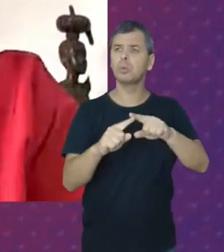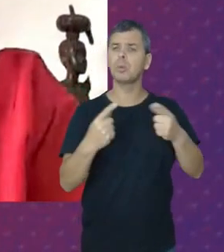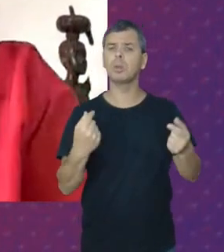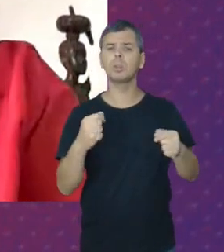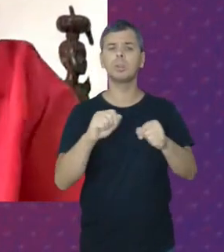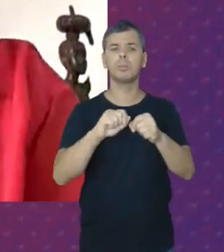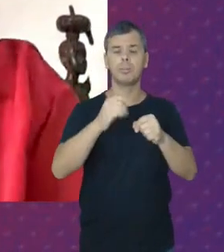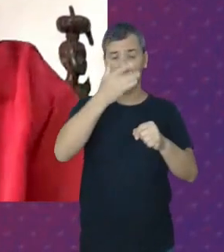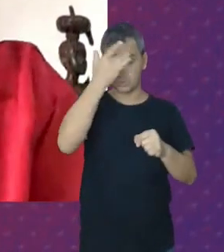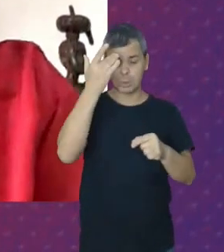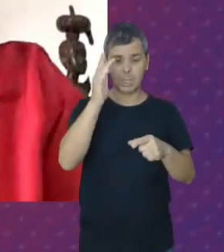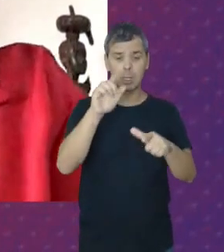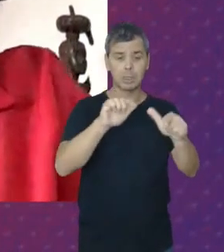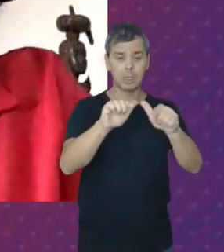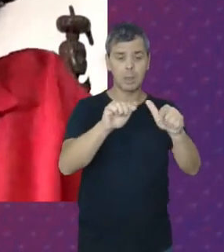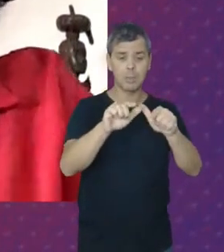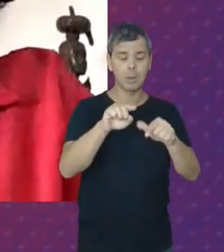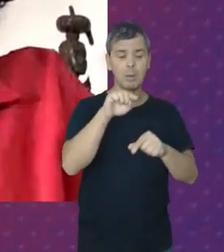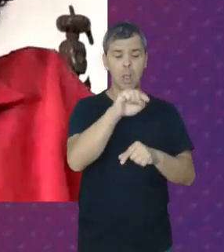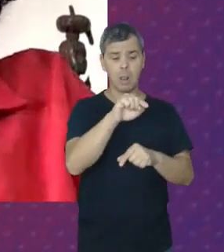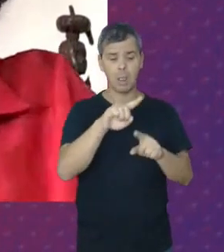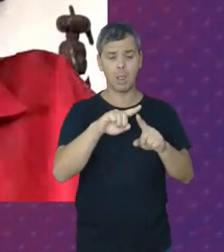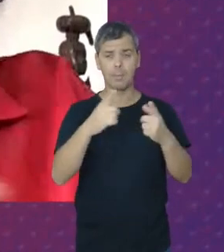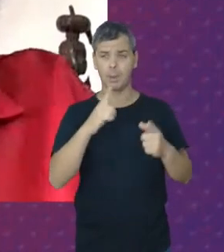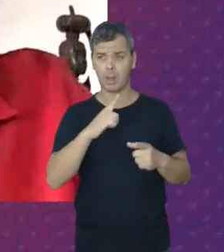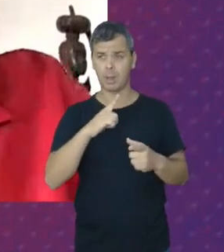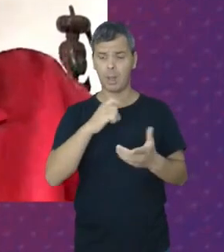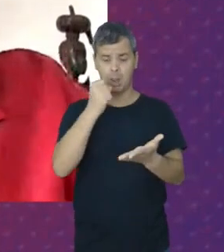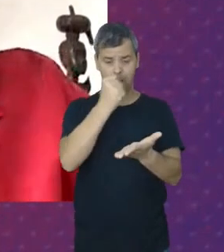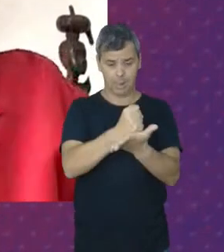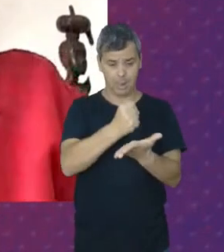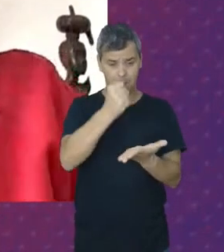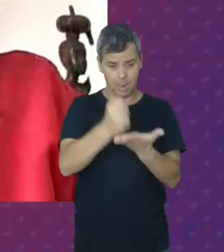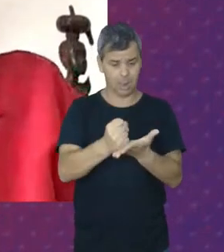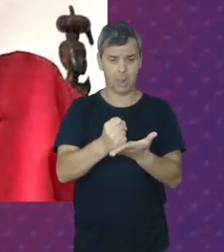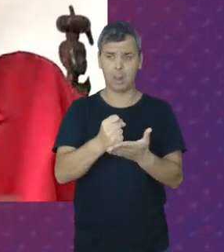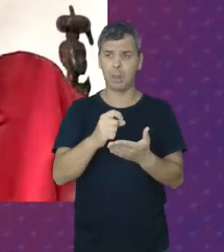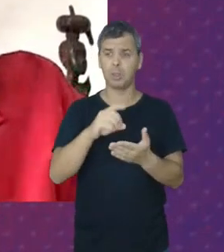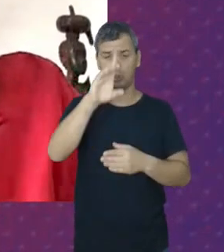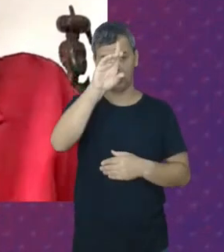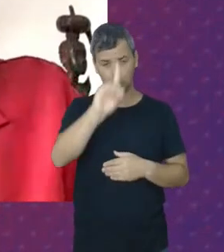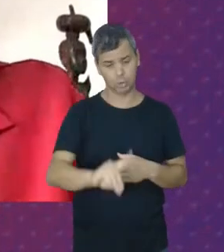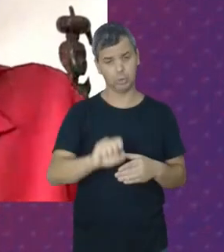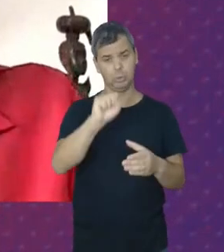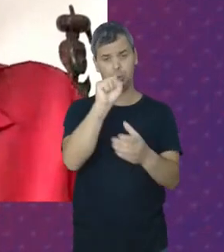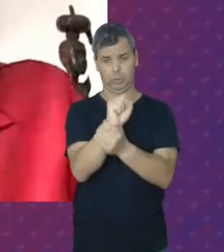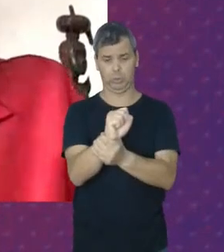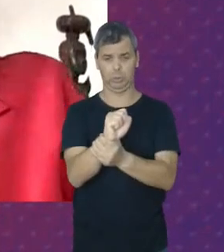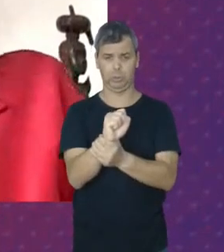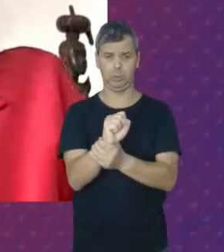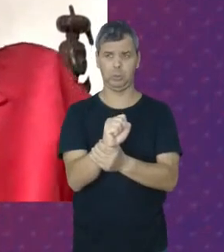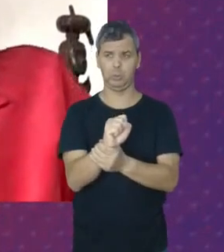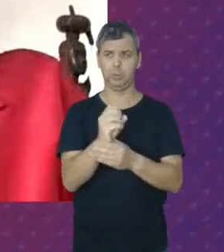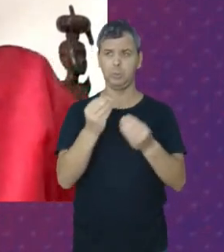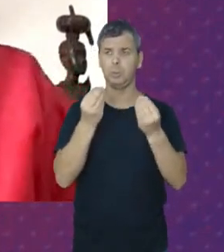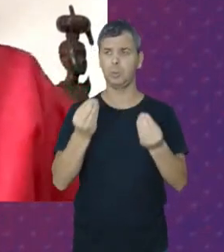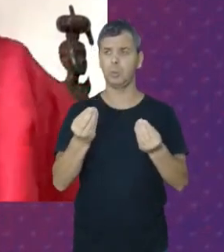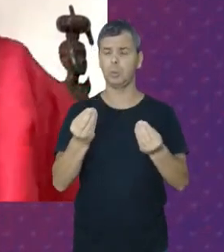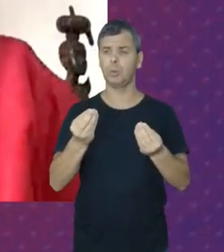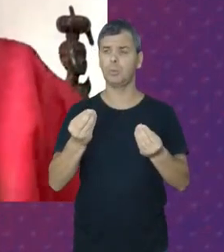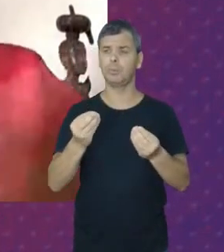serviços Que ali Você tem Sua carteirinha Assinada Seus direitos Garantidos Como